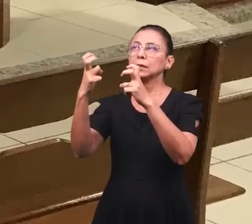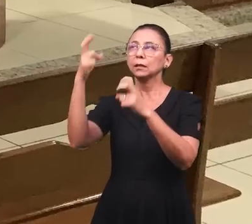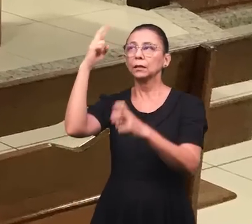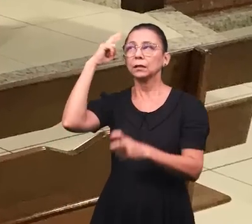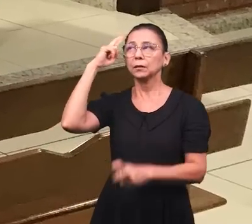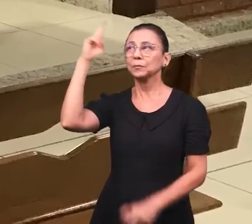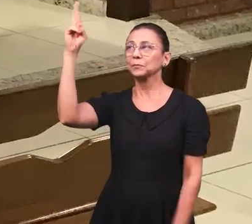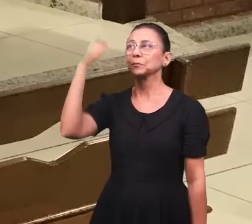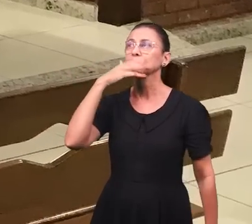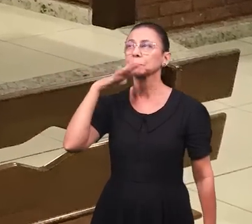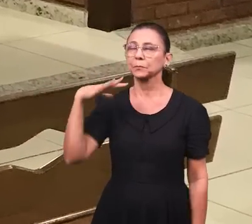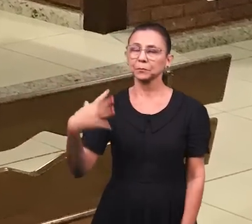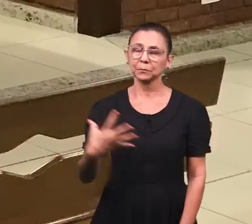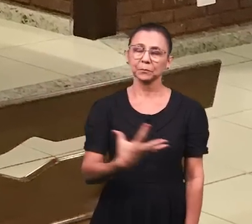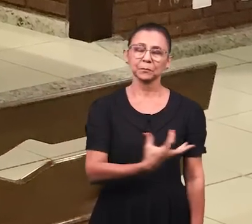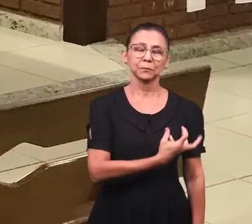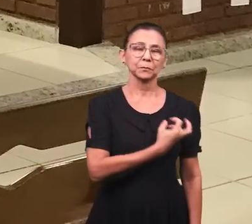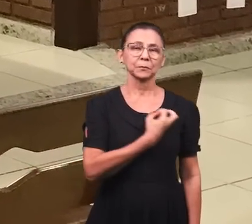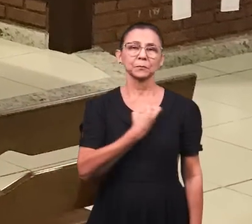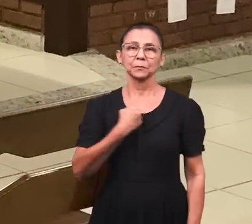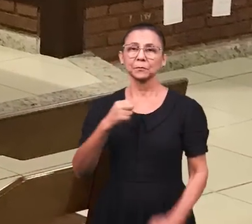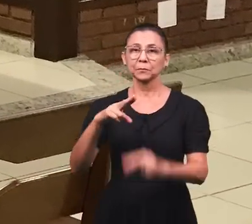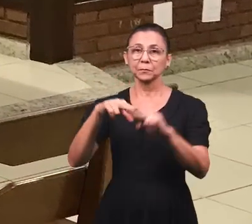clamo a ti, meu